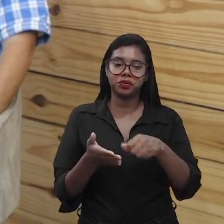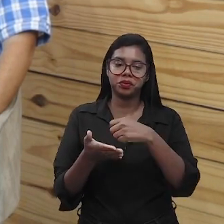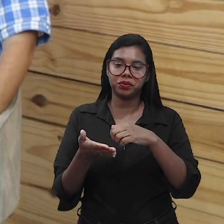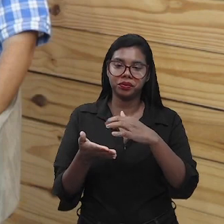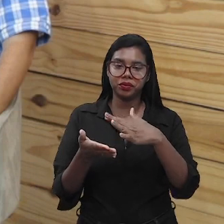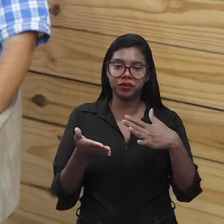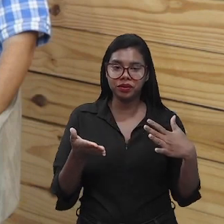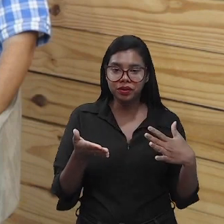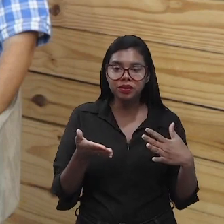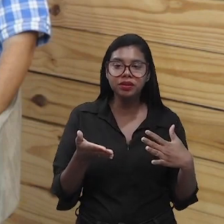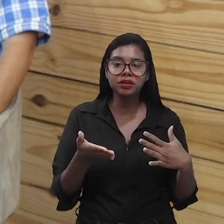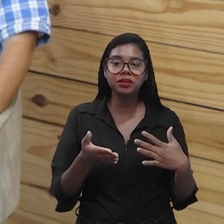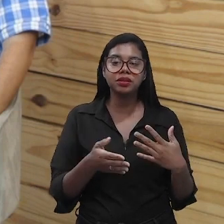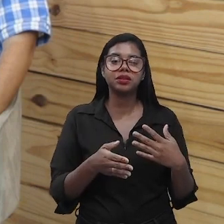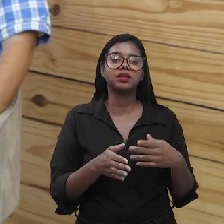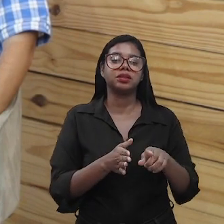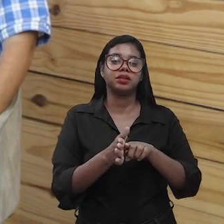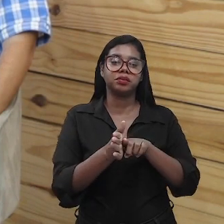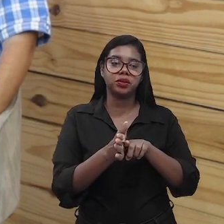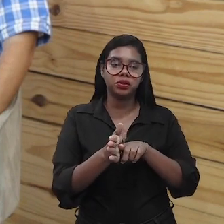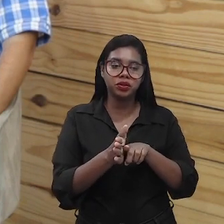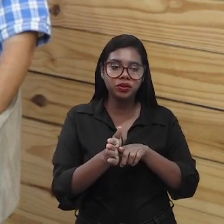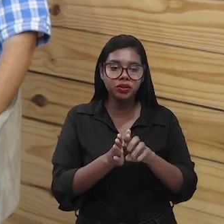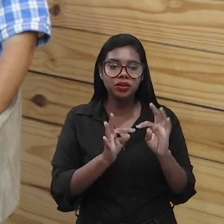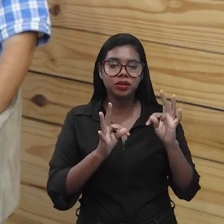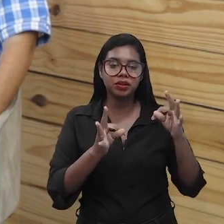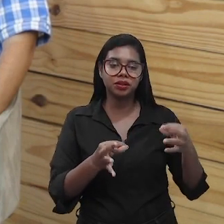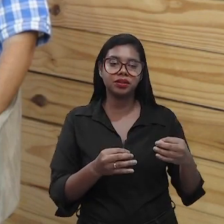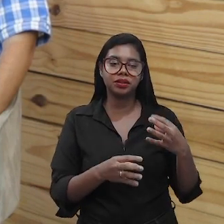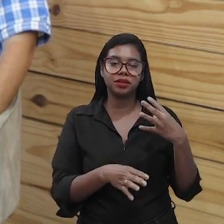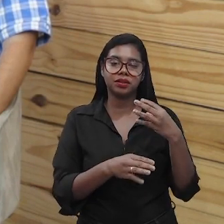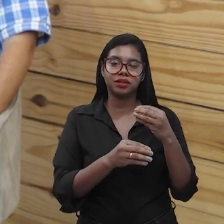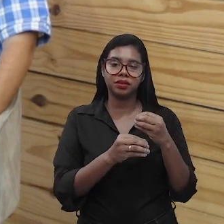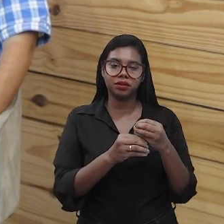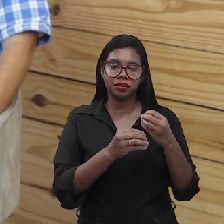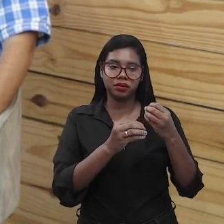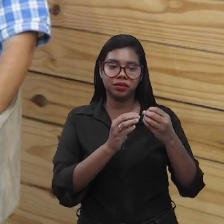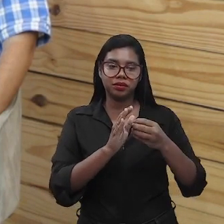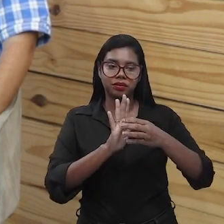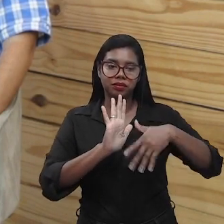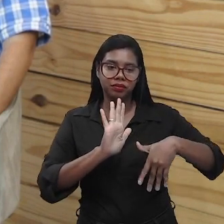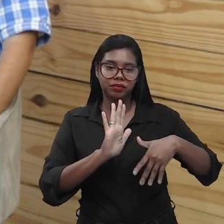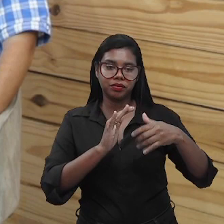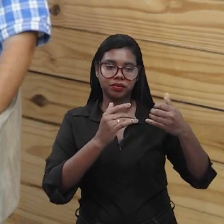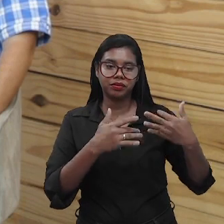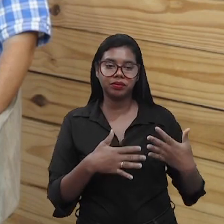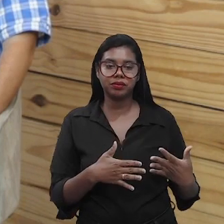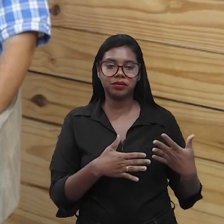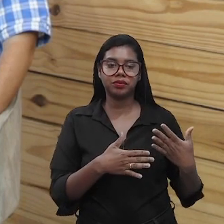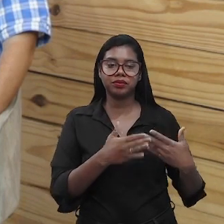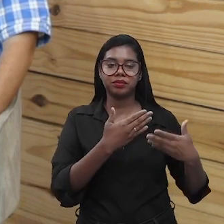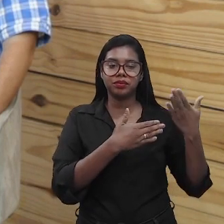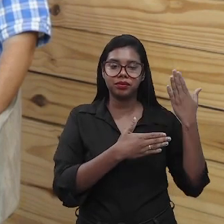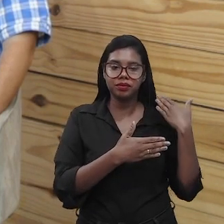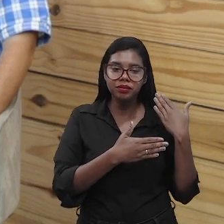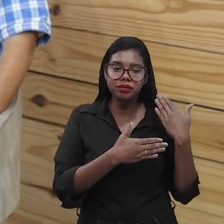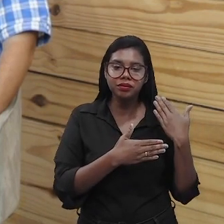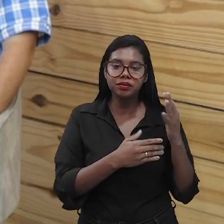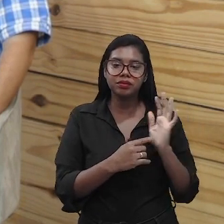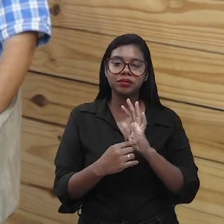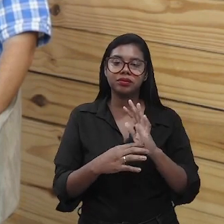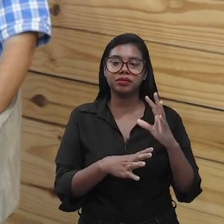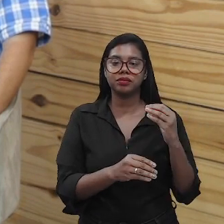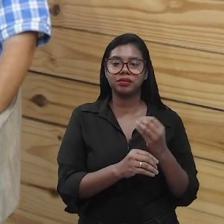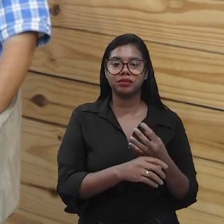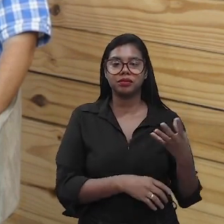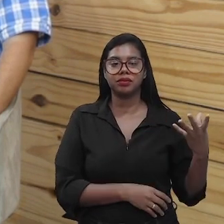pesquisa, enfim, todos os aspectos da narrativa que a gente mencionou na unidade passada. Isso fica, me parece, extremamente acelerado no contexto